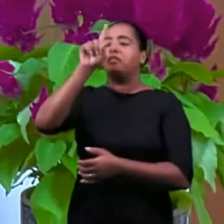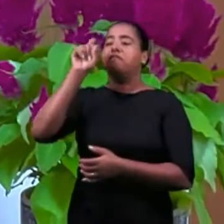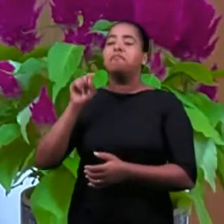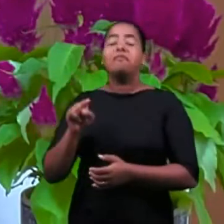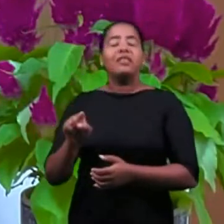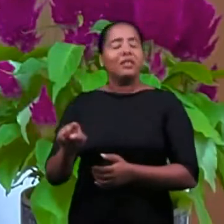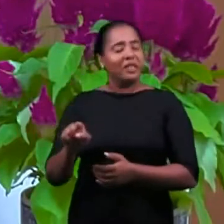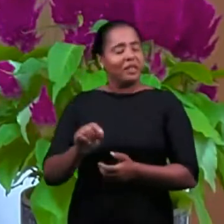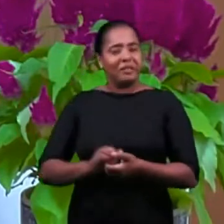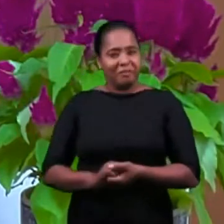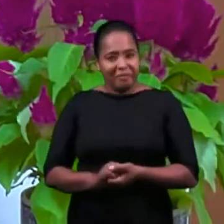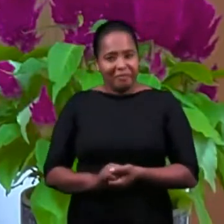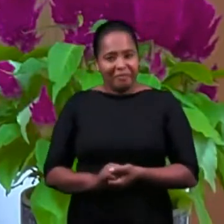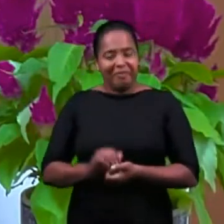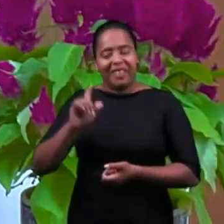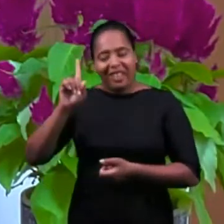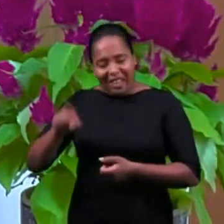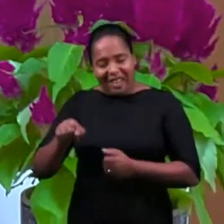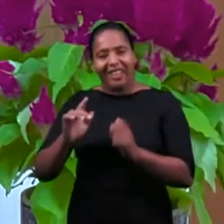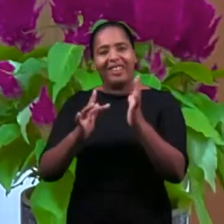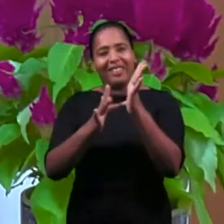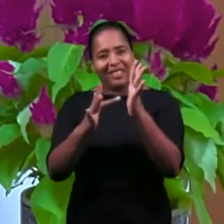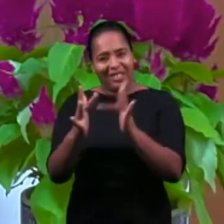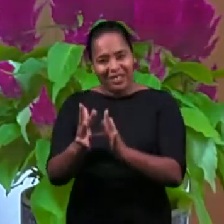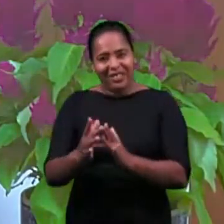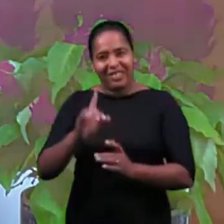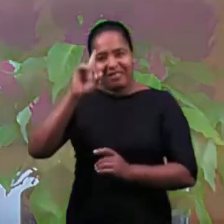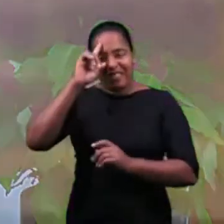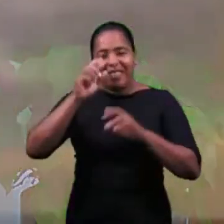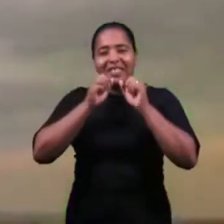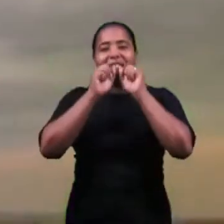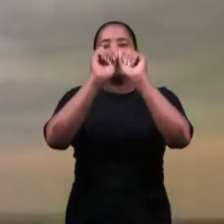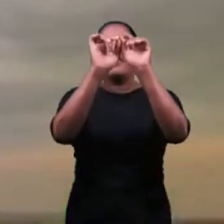verdade é Jesus. Que Deus nos abençoe.